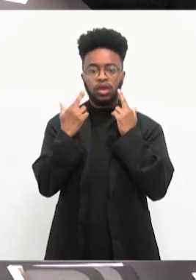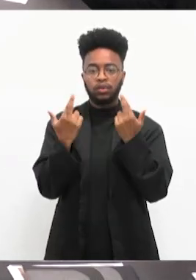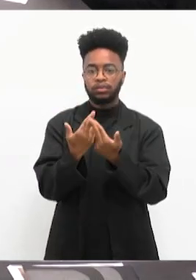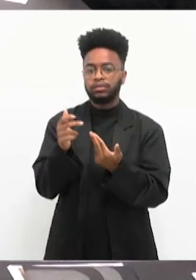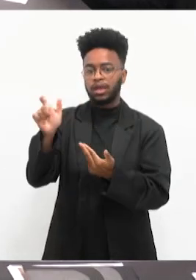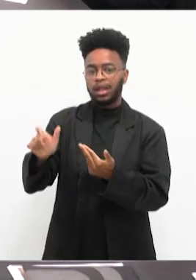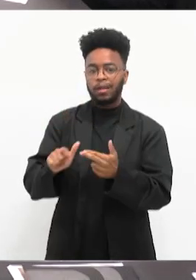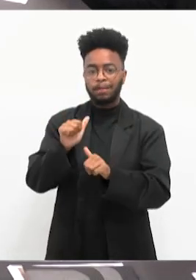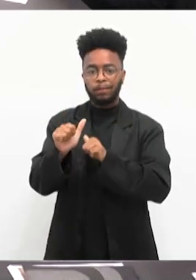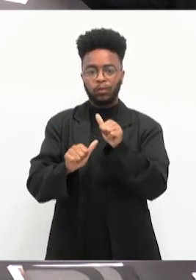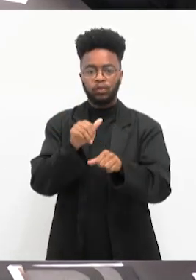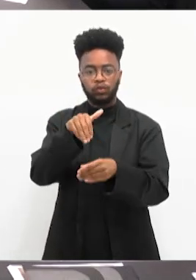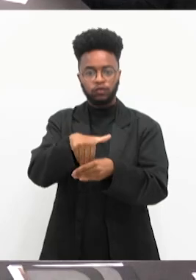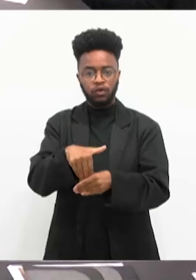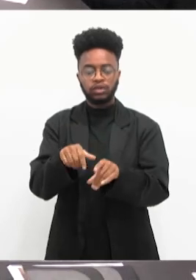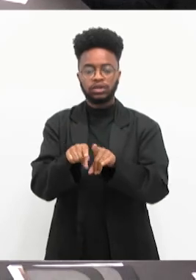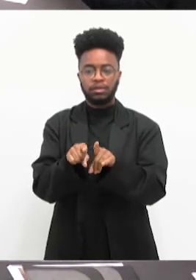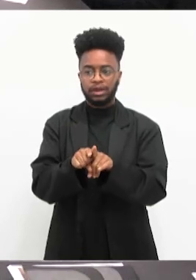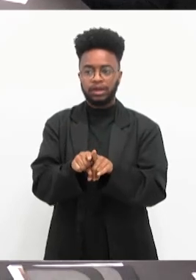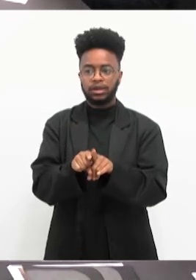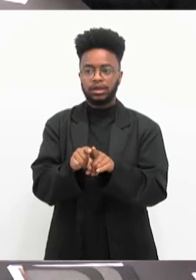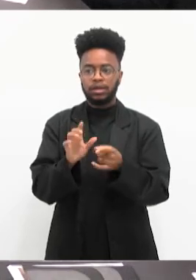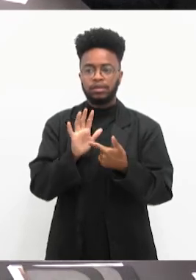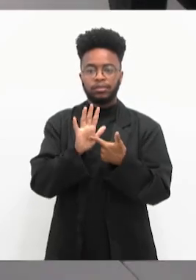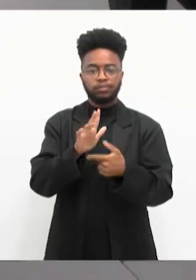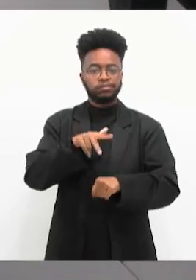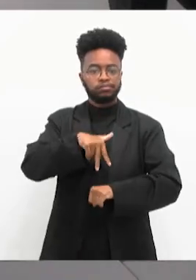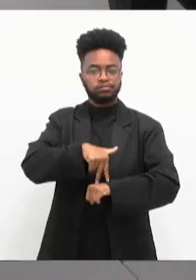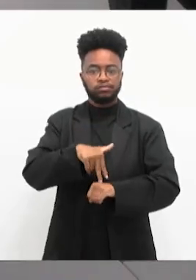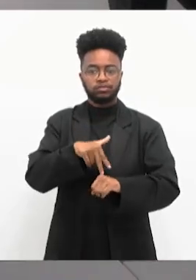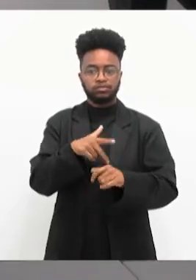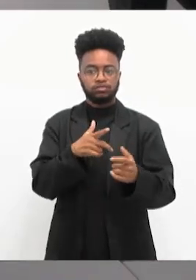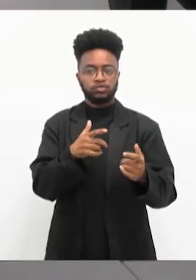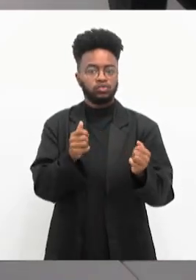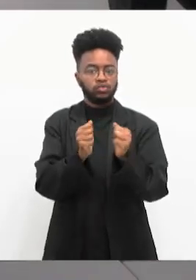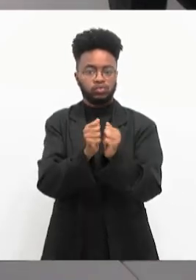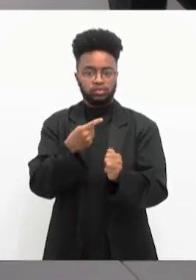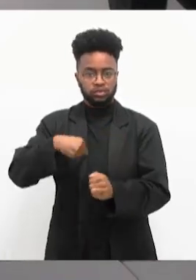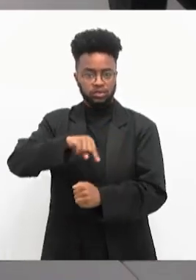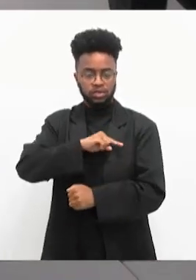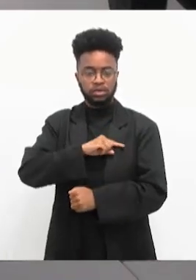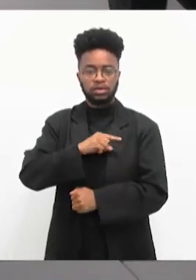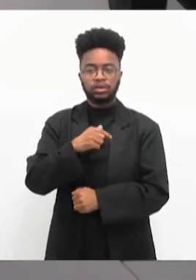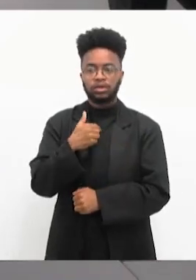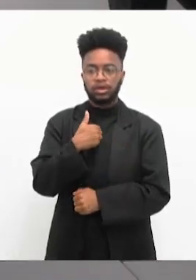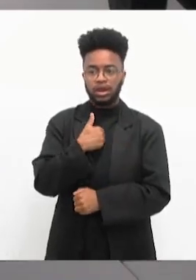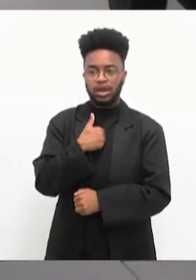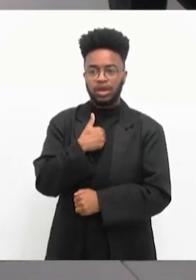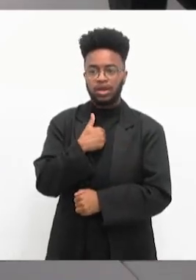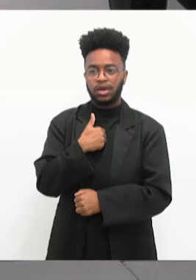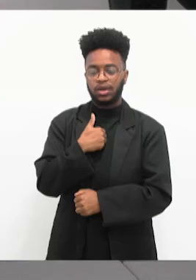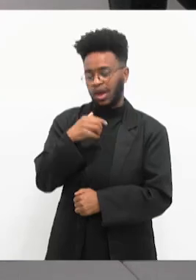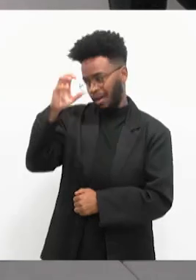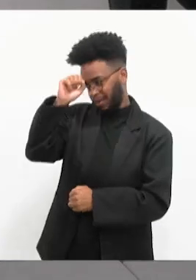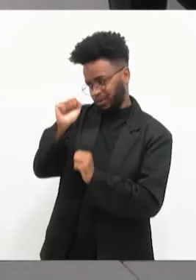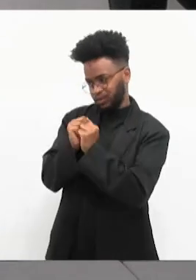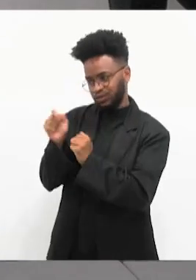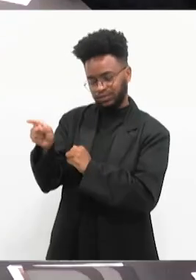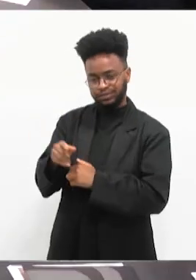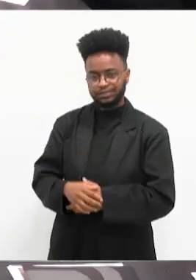o voto e se posiciona conosco. Então, quero aqui reconhecer e parabenizar a Vossa Excelência. Deputado.